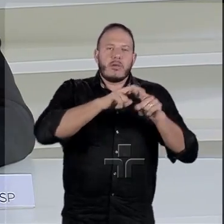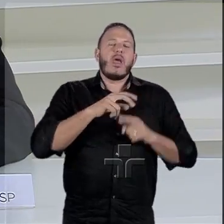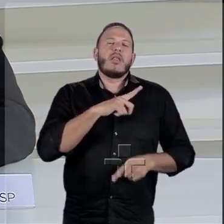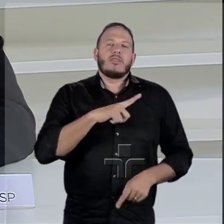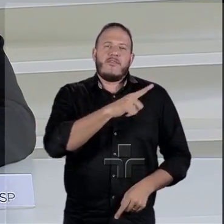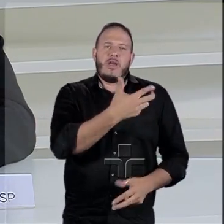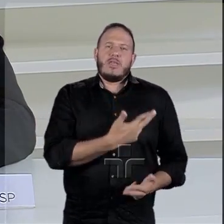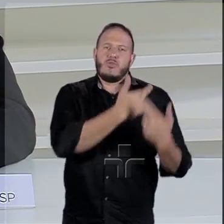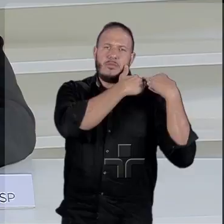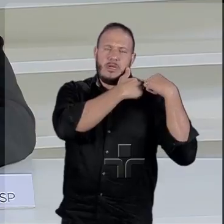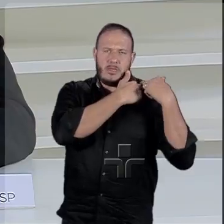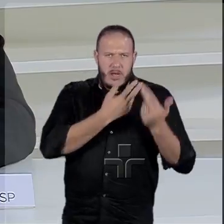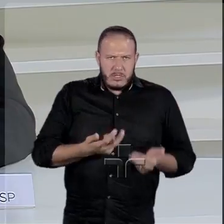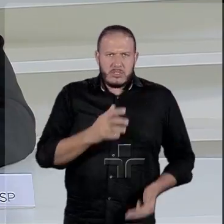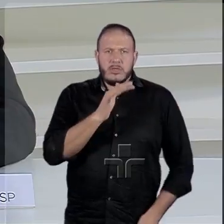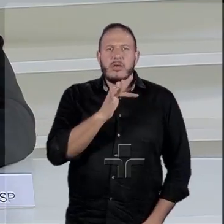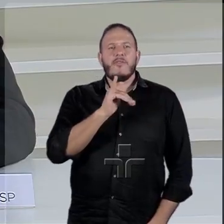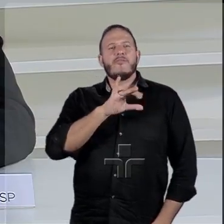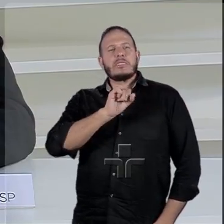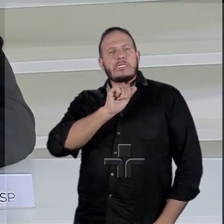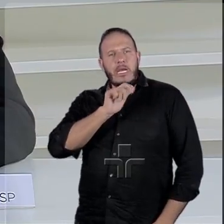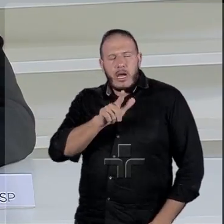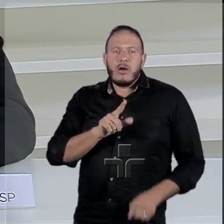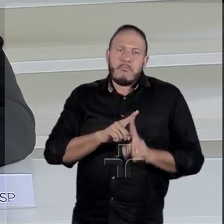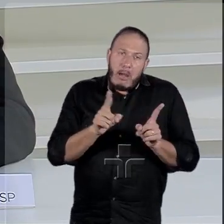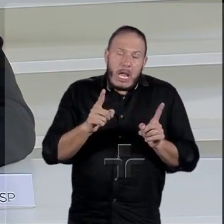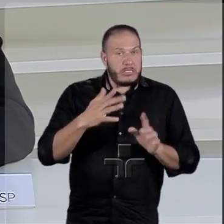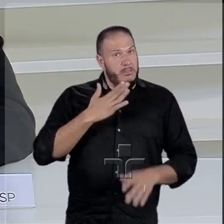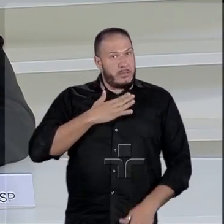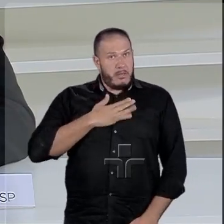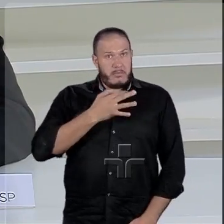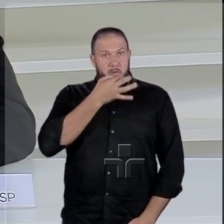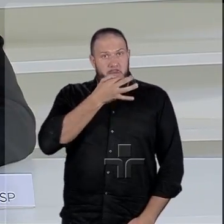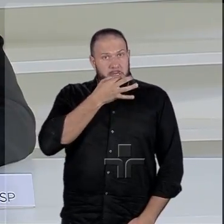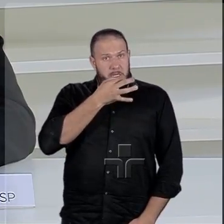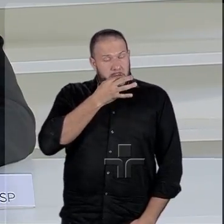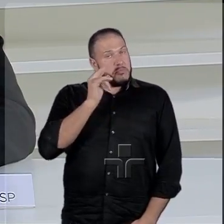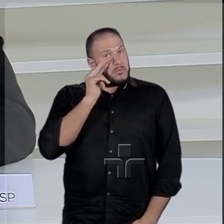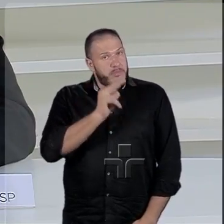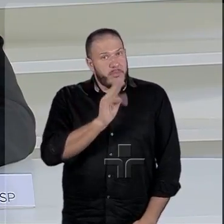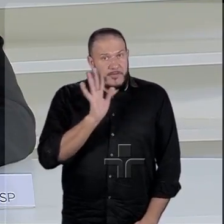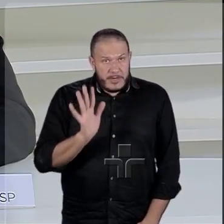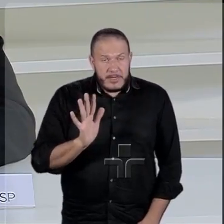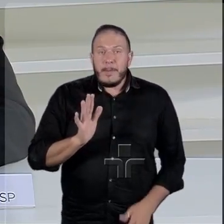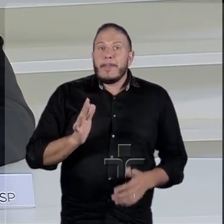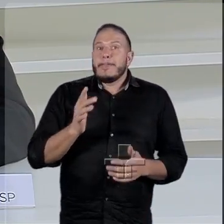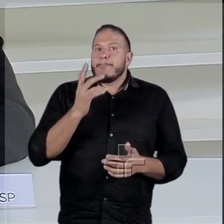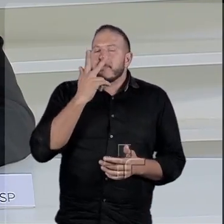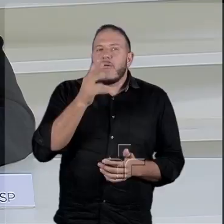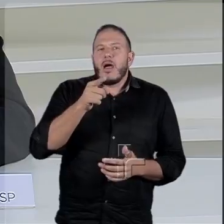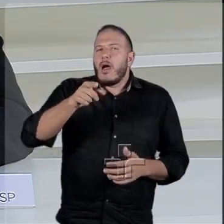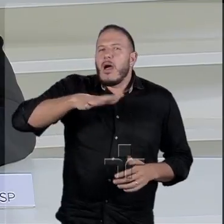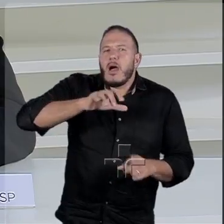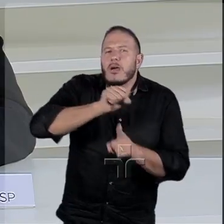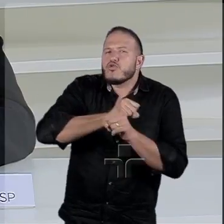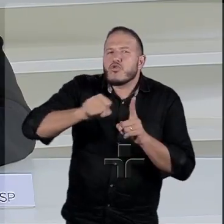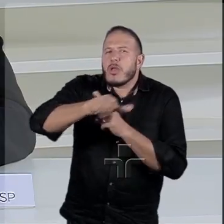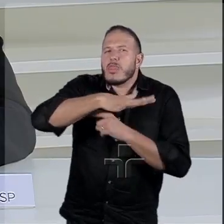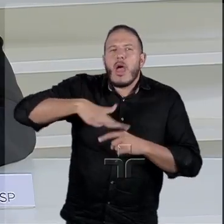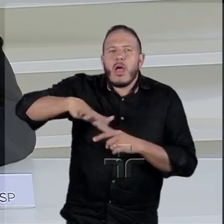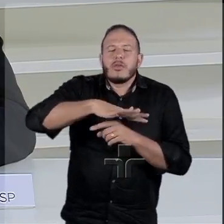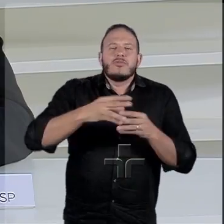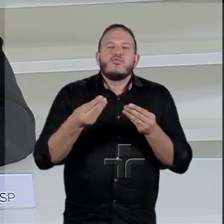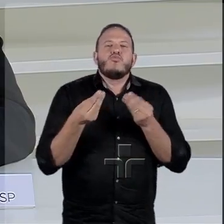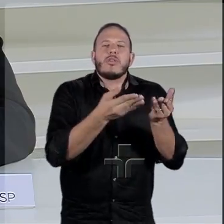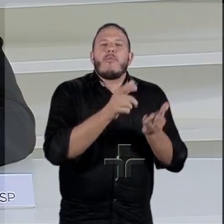responsabilidade fiscal. E, lamentavelmente, sob o meu ponto de vista, a sociedade não deu a ele e ao